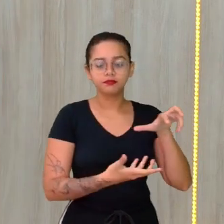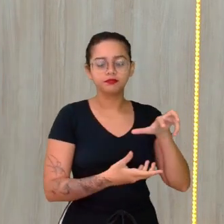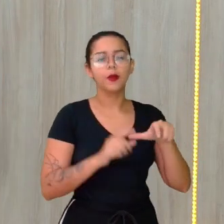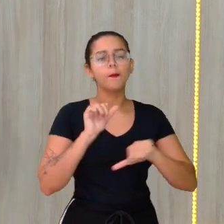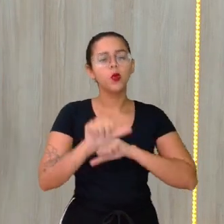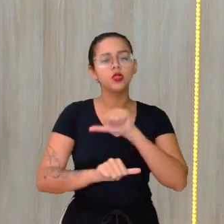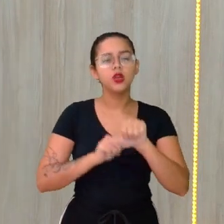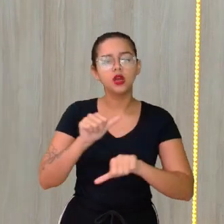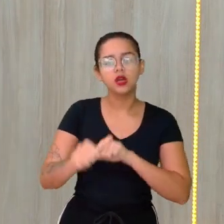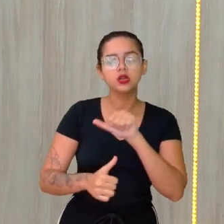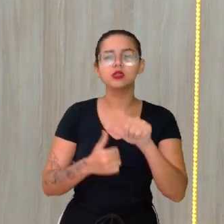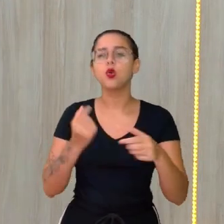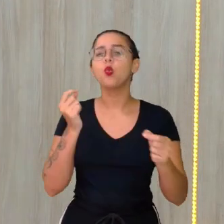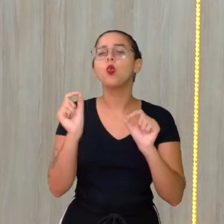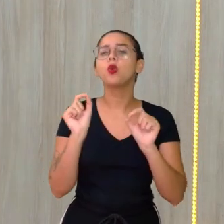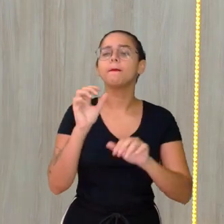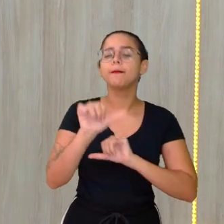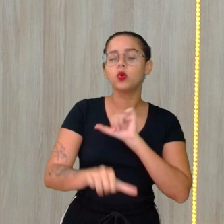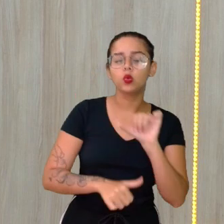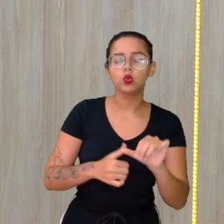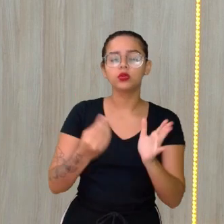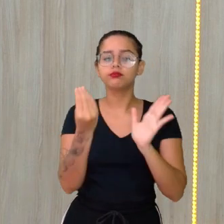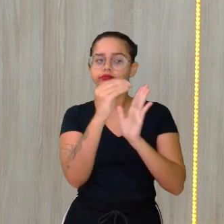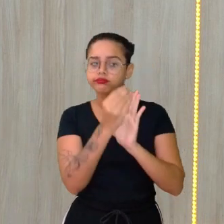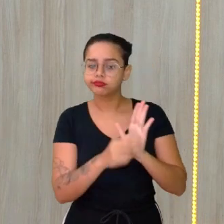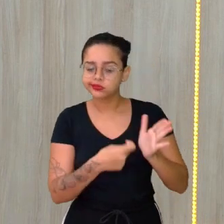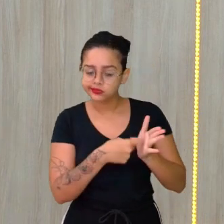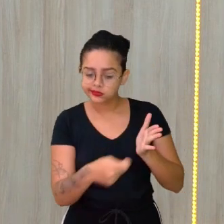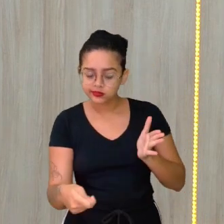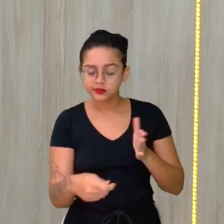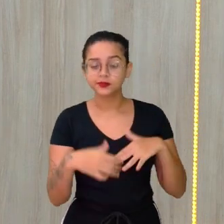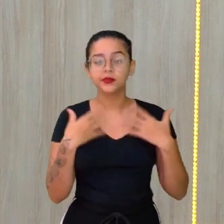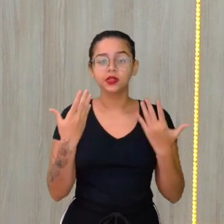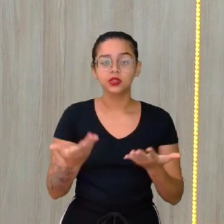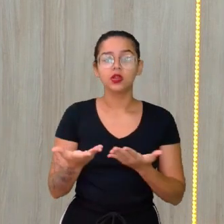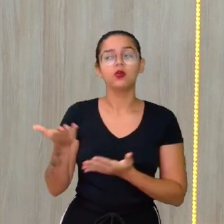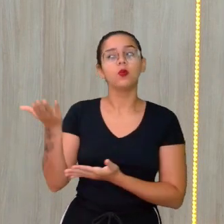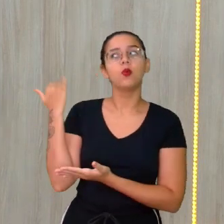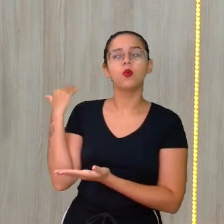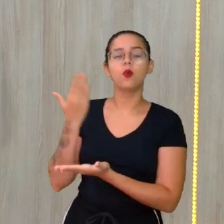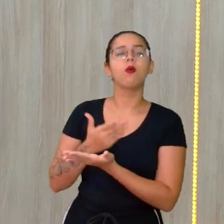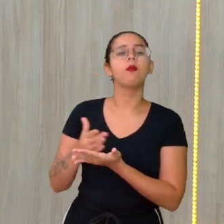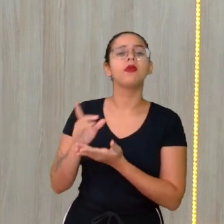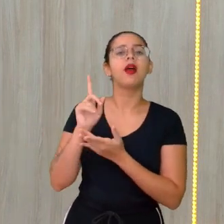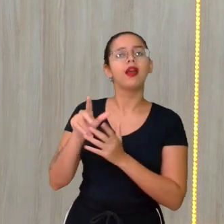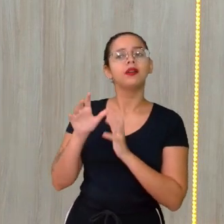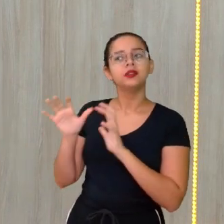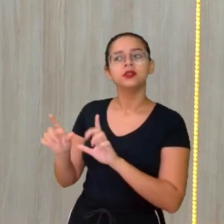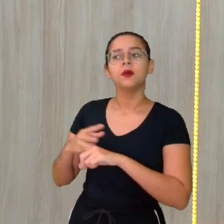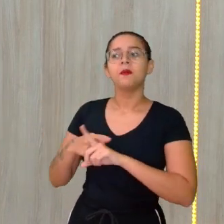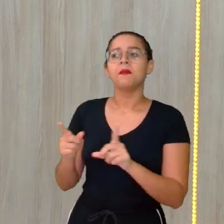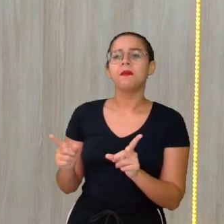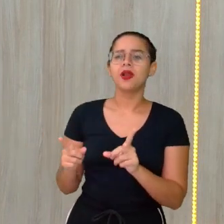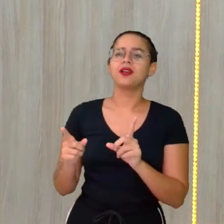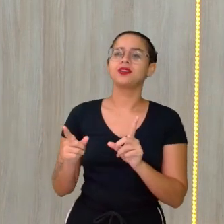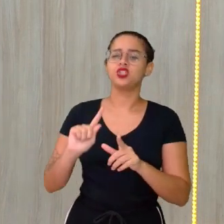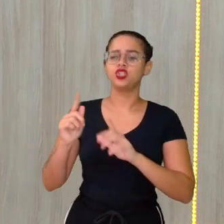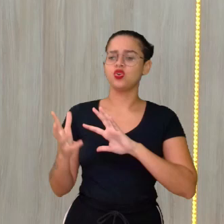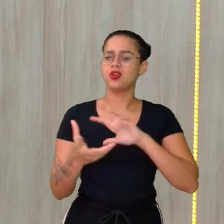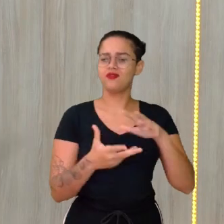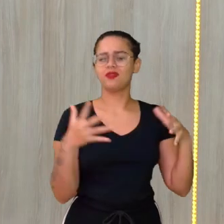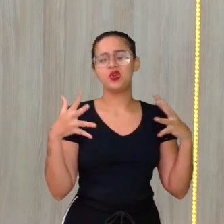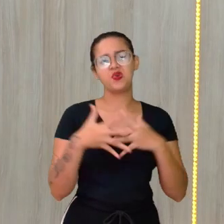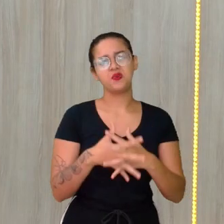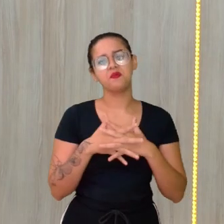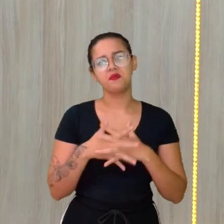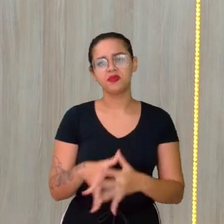a mudança da paisagem. Ok? Então, lá no começo era isso, só que a geografia se tornou bem complexa. A gente vai estudar,